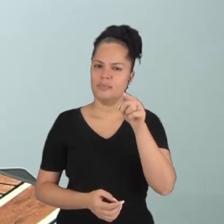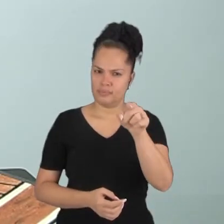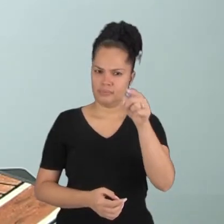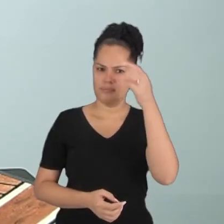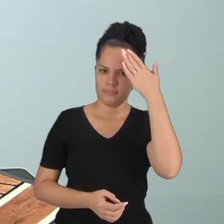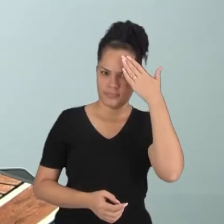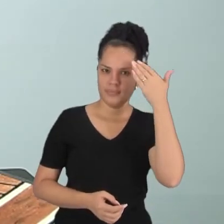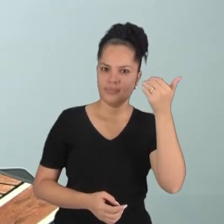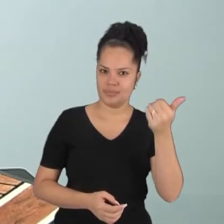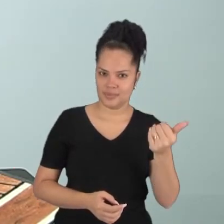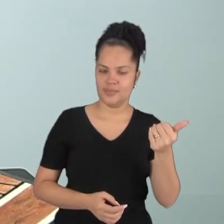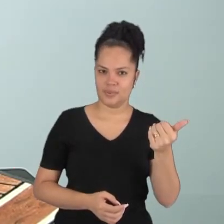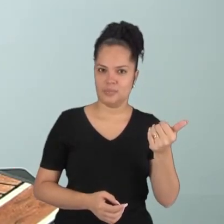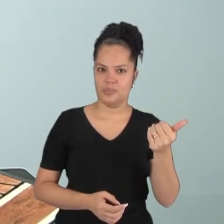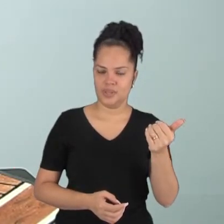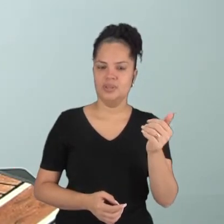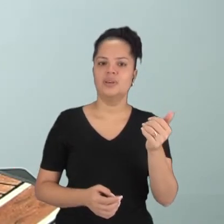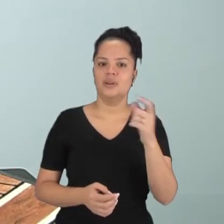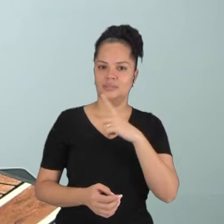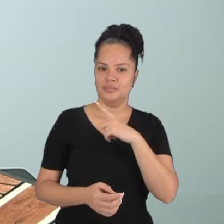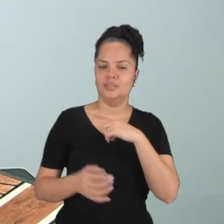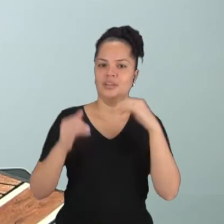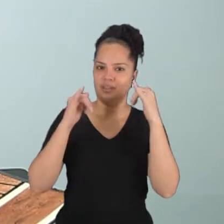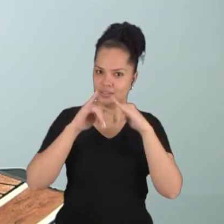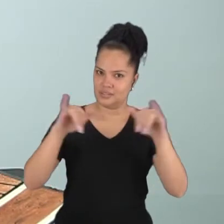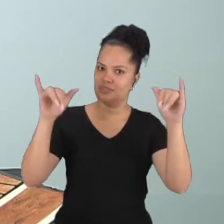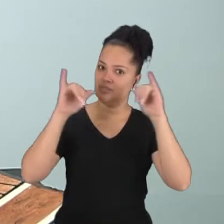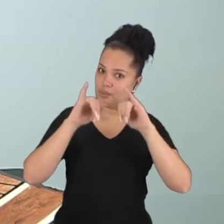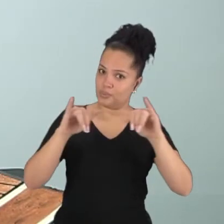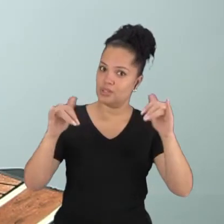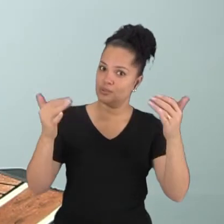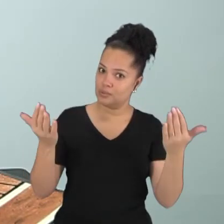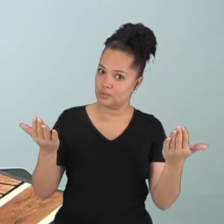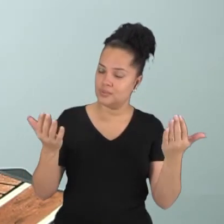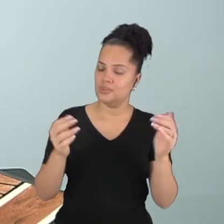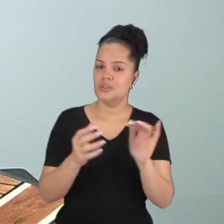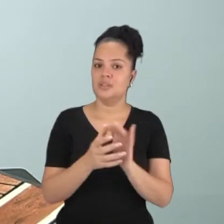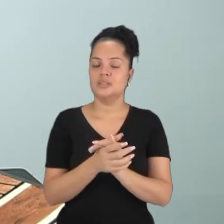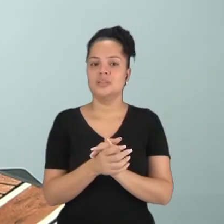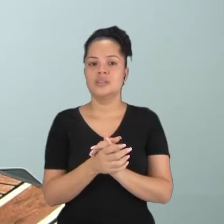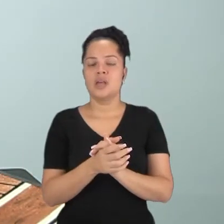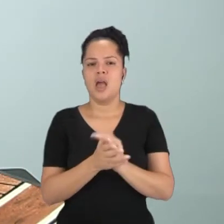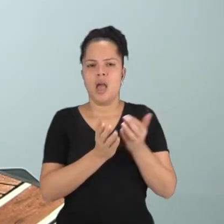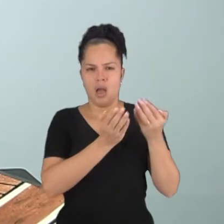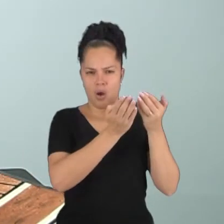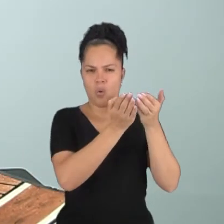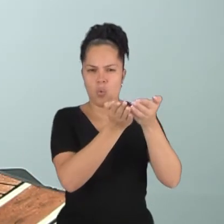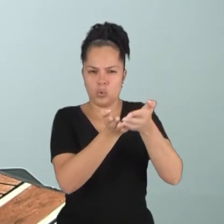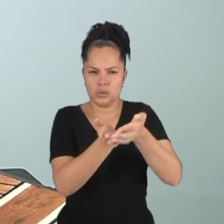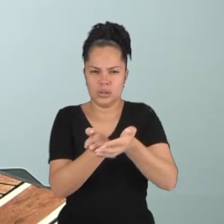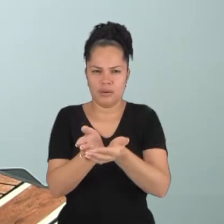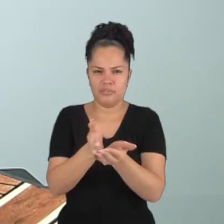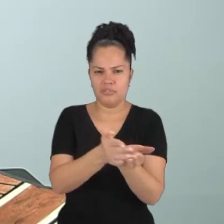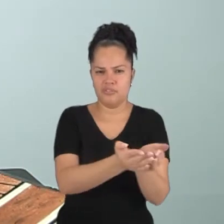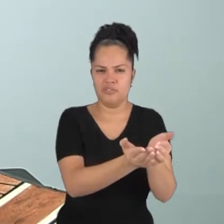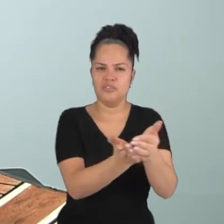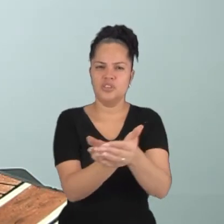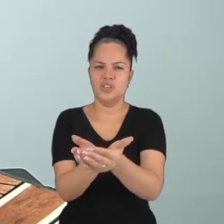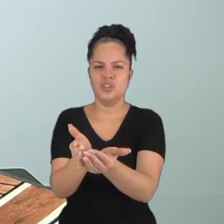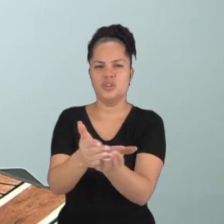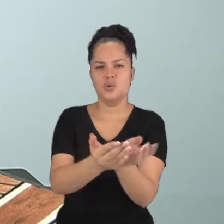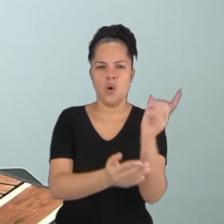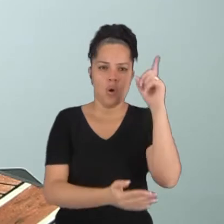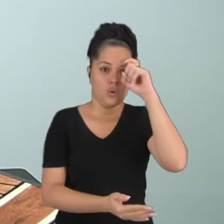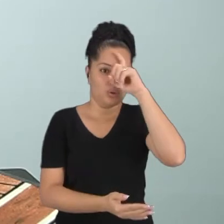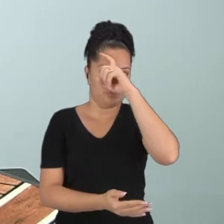sabia, né, além dessas informações, você sabia que quando o navio encontrava alguma dificuldade